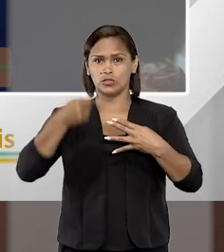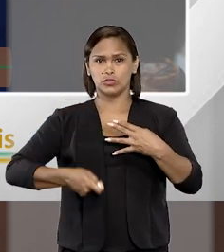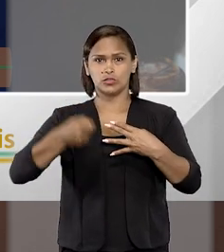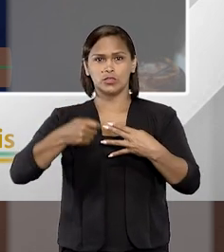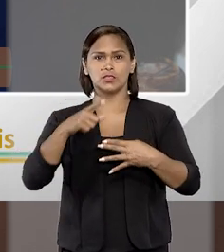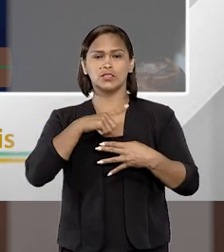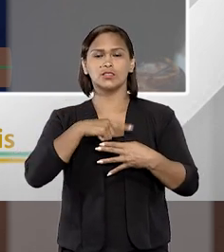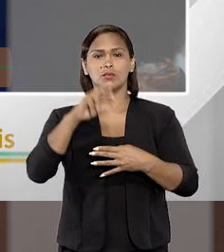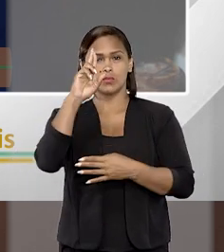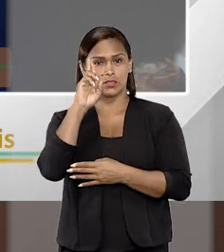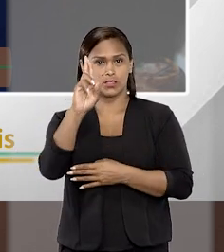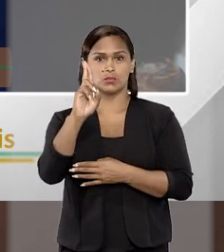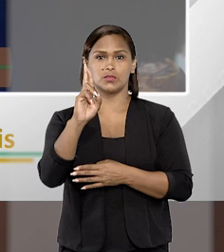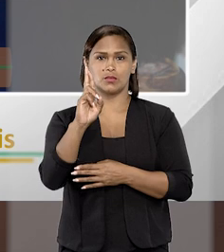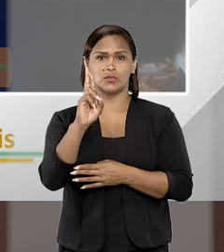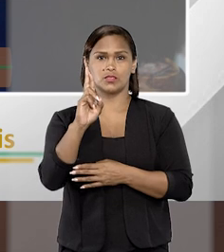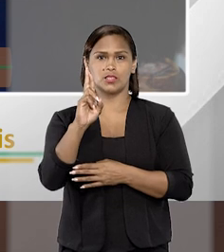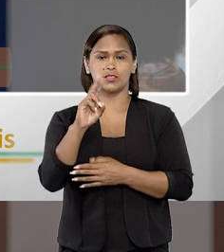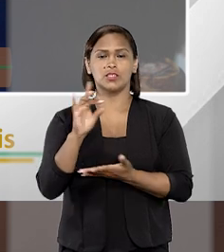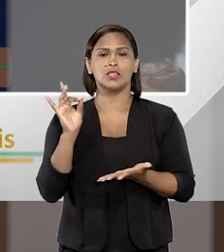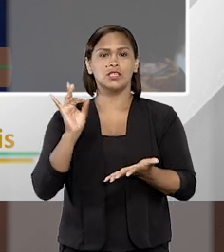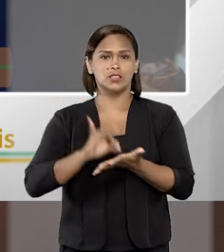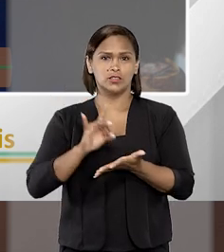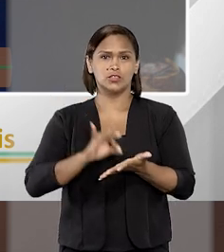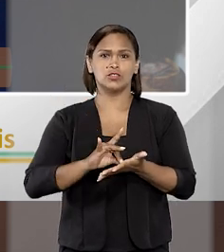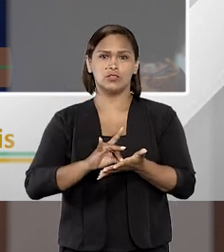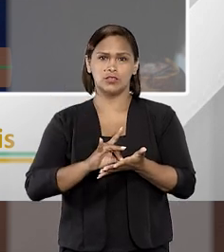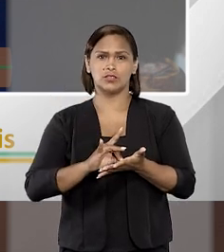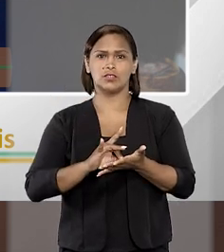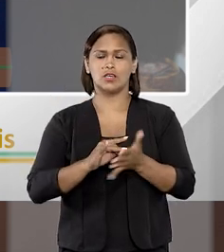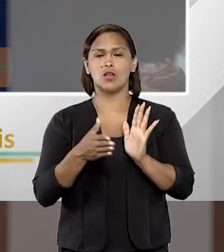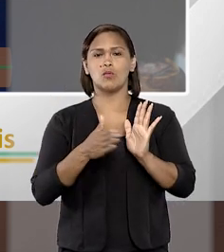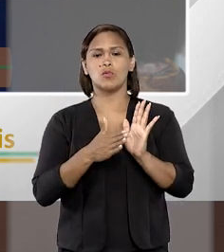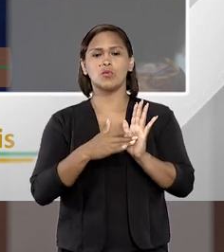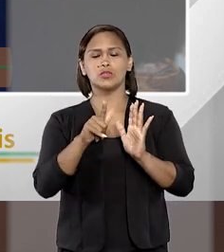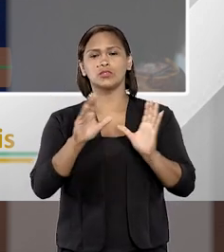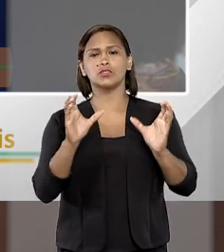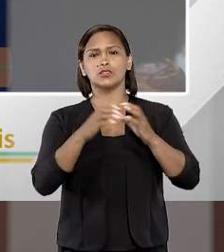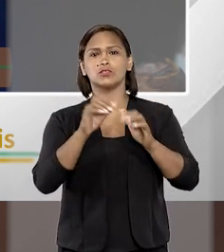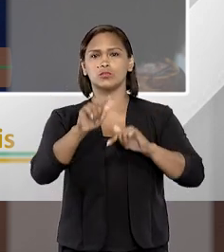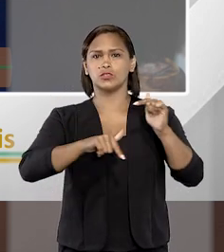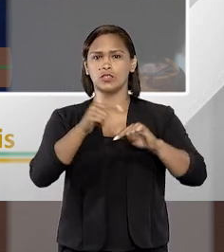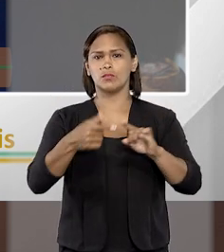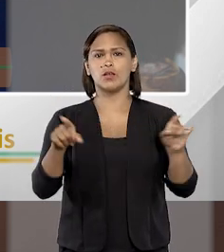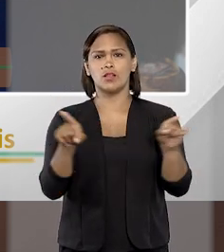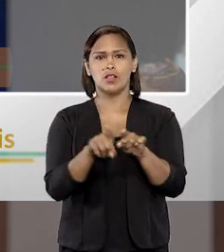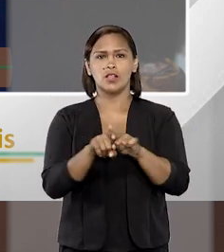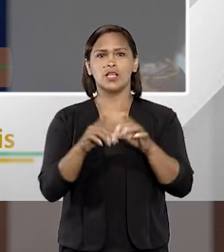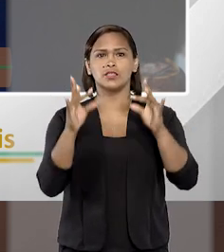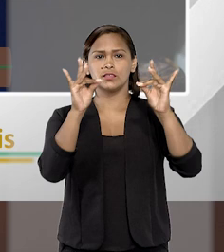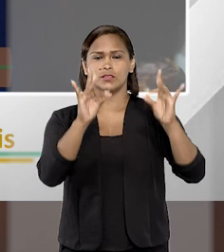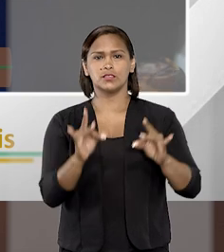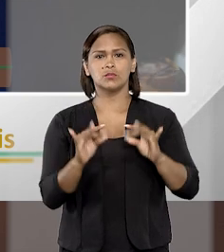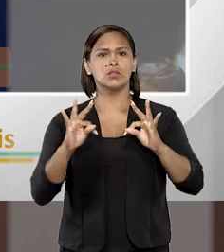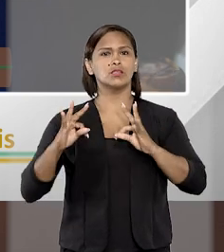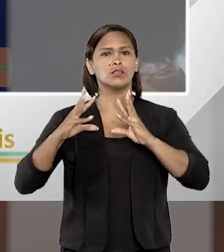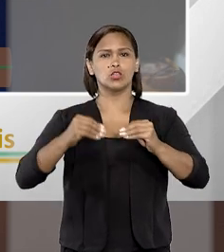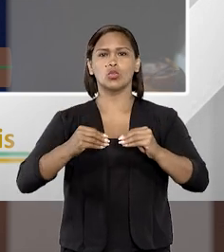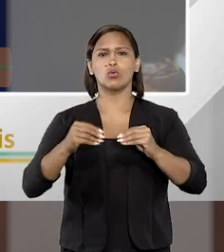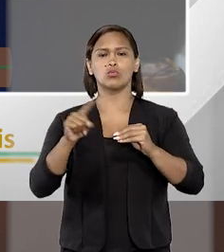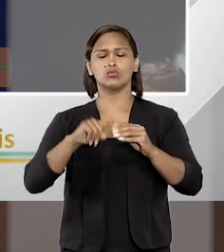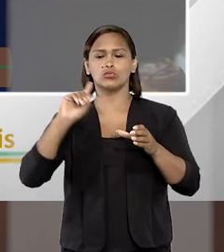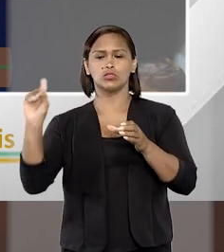temos essa responsabilidade e com certeza o propósito desse grupo é também sensibilizar a todos